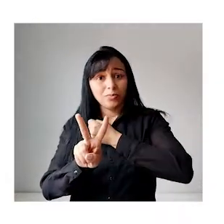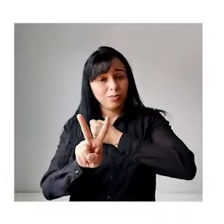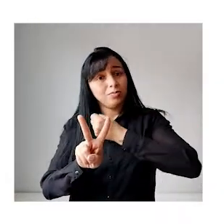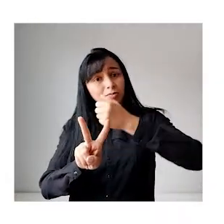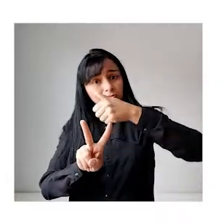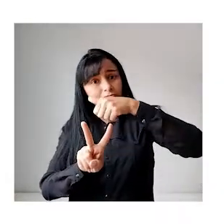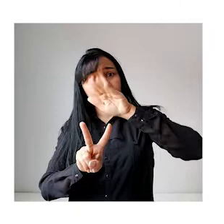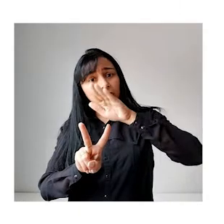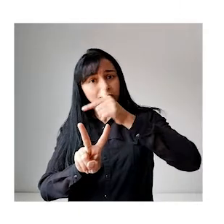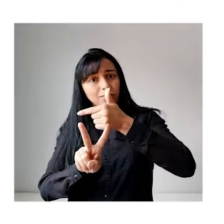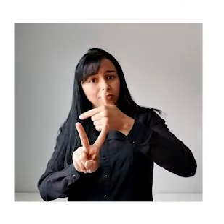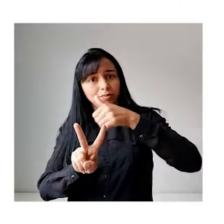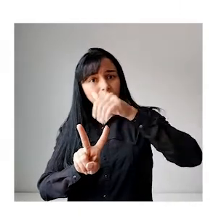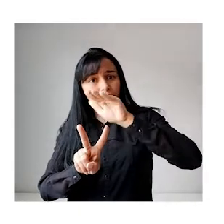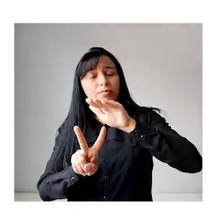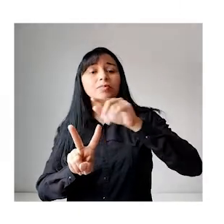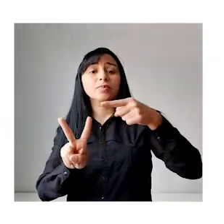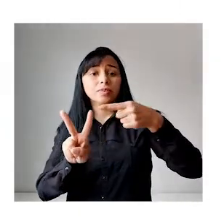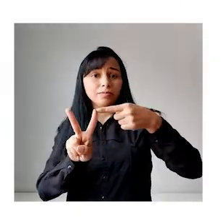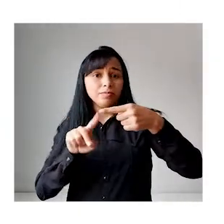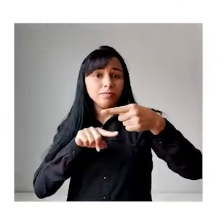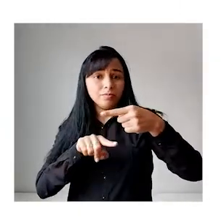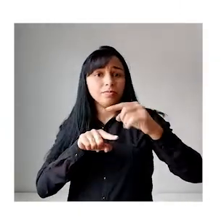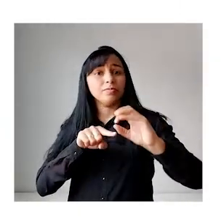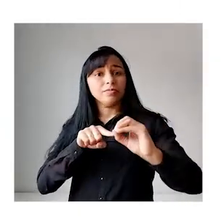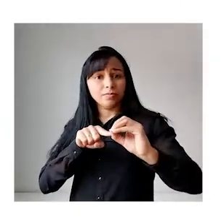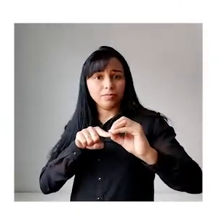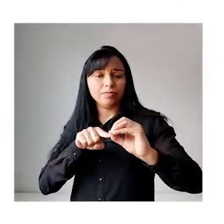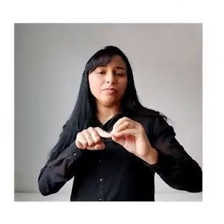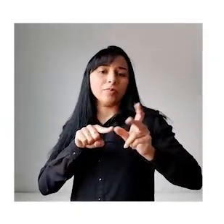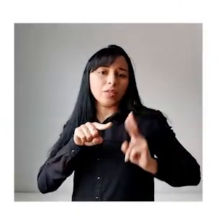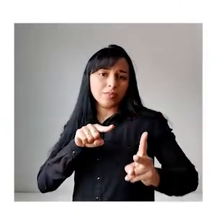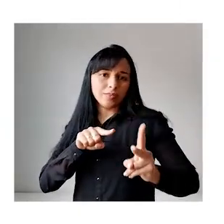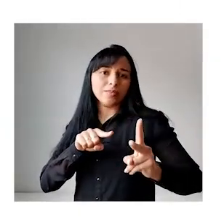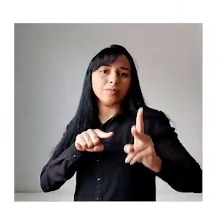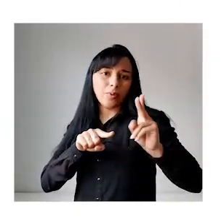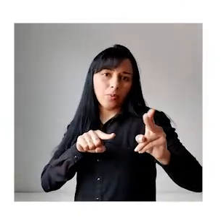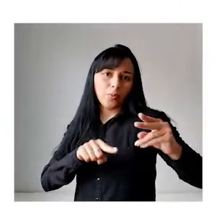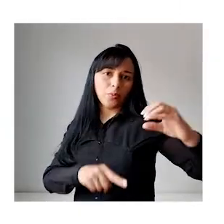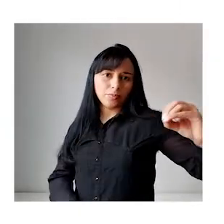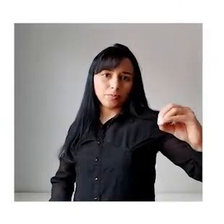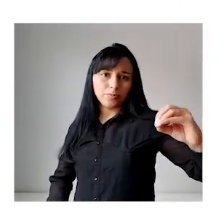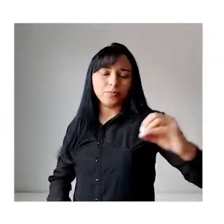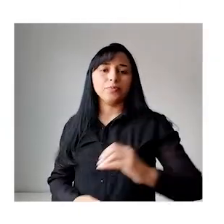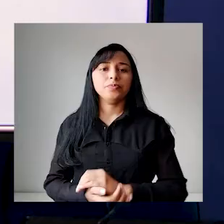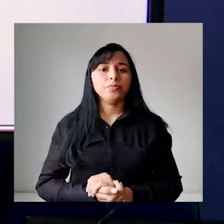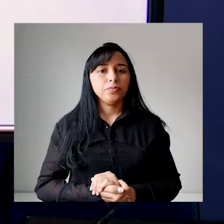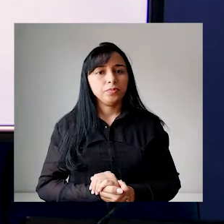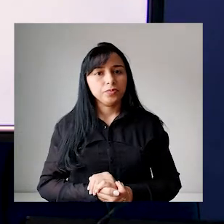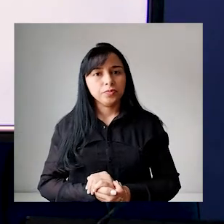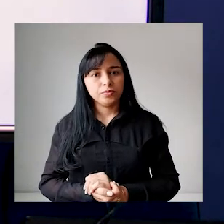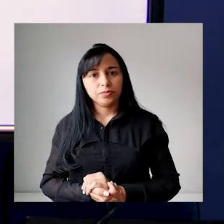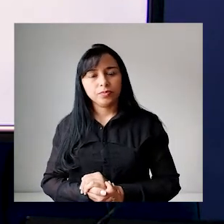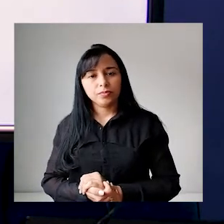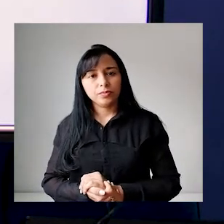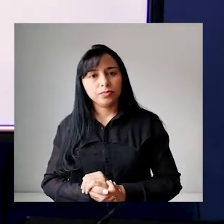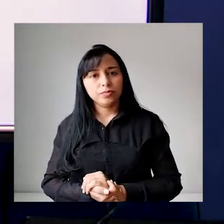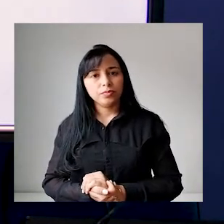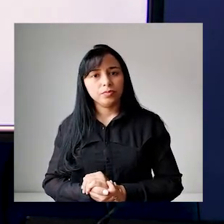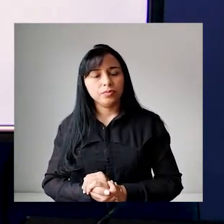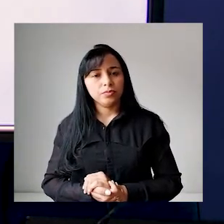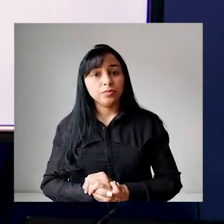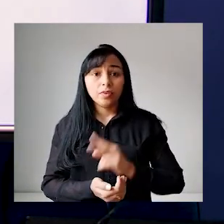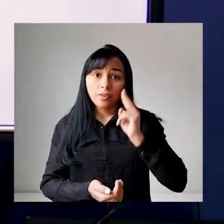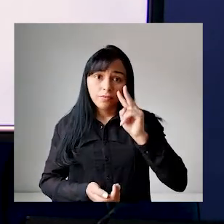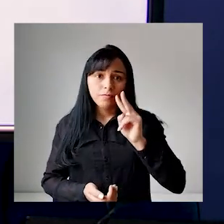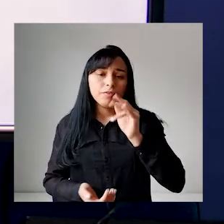ou igual a 2, esse índice, define-se a raiz de zero sempre igual a zero, ok?